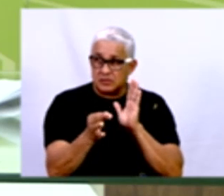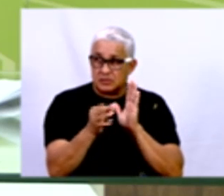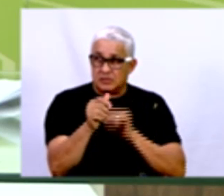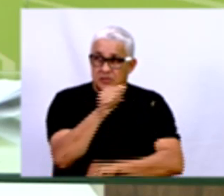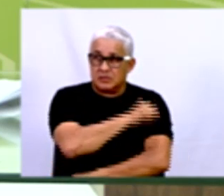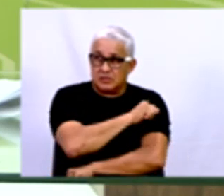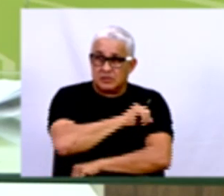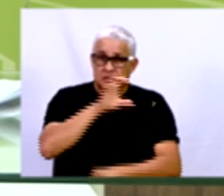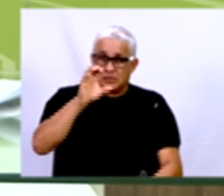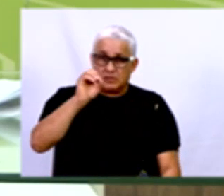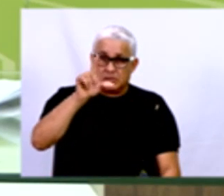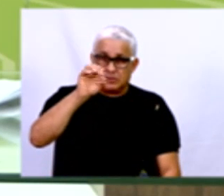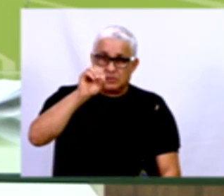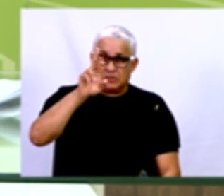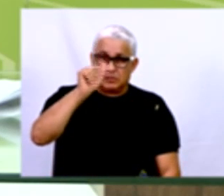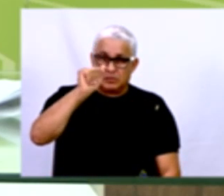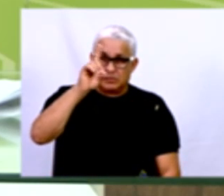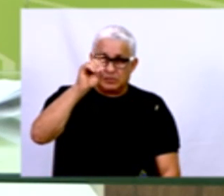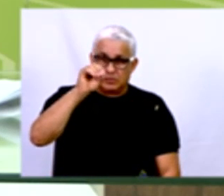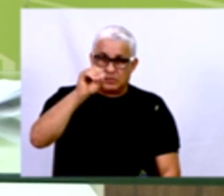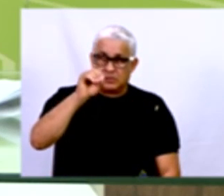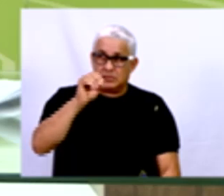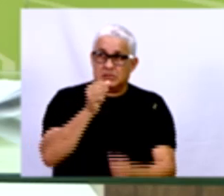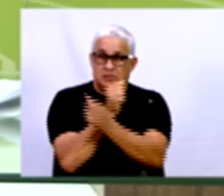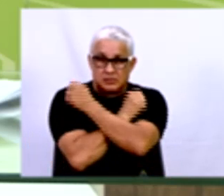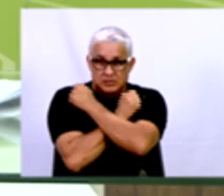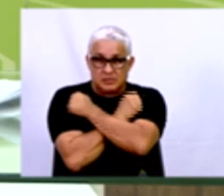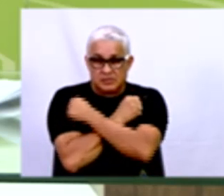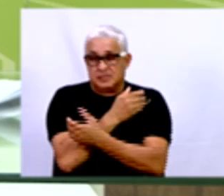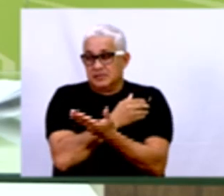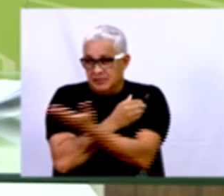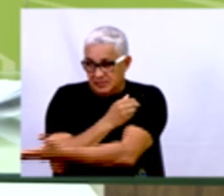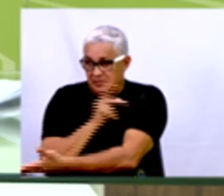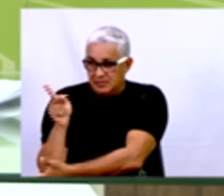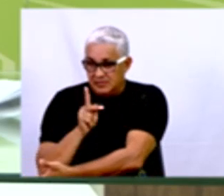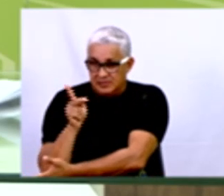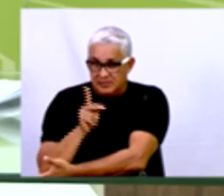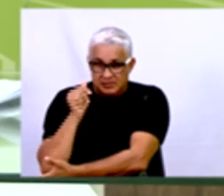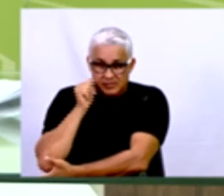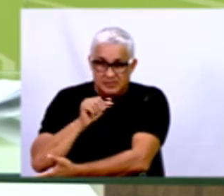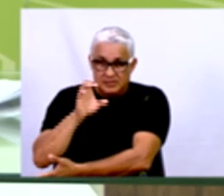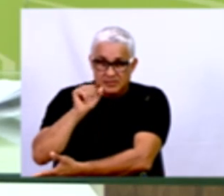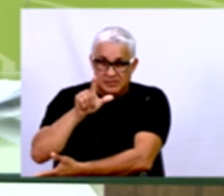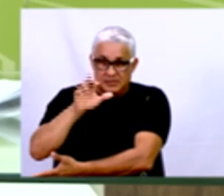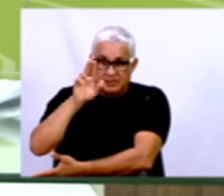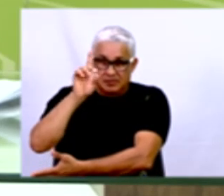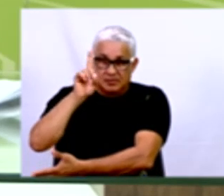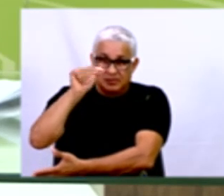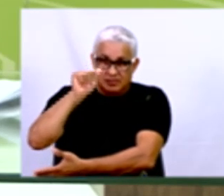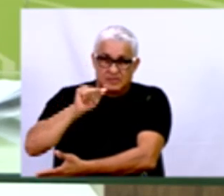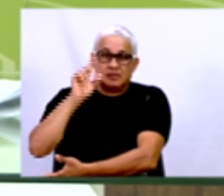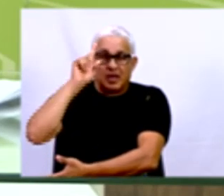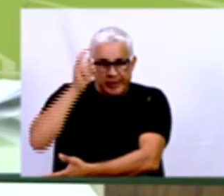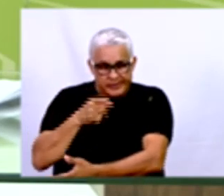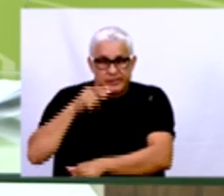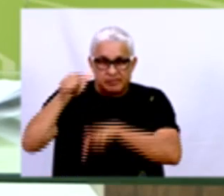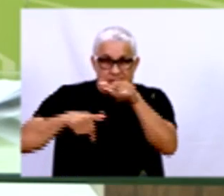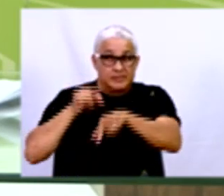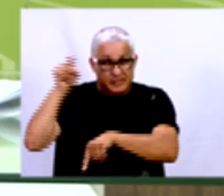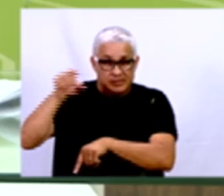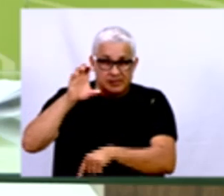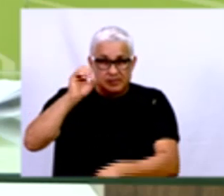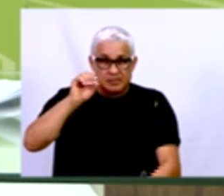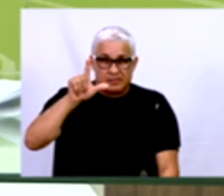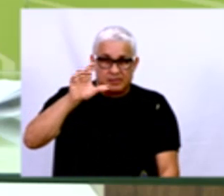de Colorado do Oeste mandaram um abraço à professora Cláudia, porque a professora Cláudia já trabalhou lá, né? Então, fica aqui o abraço que